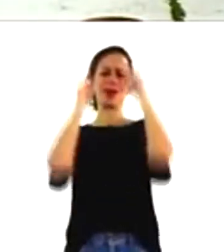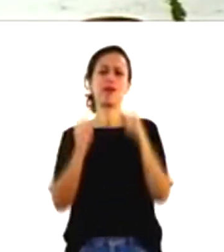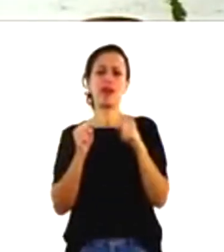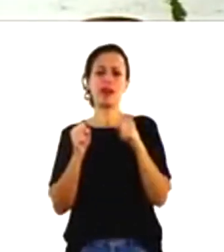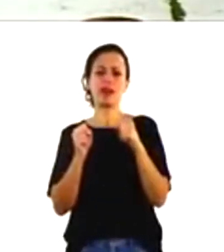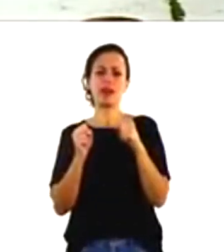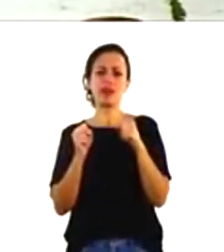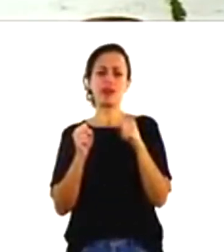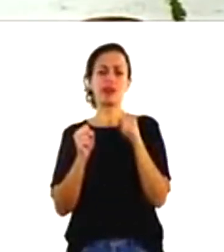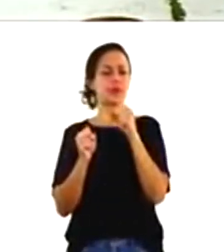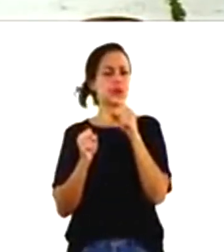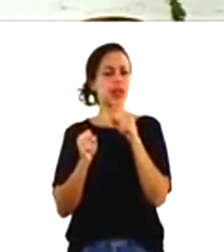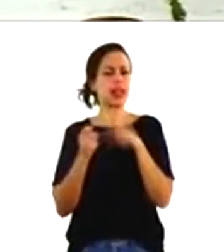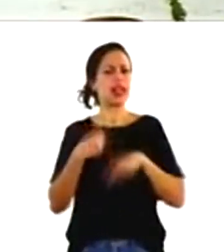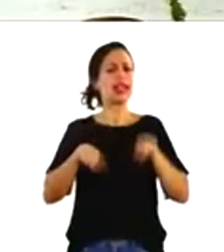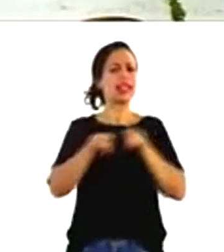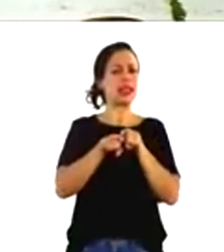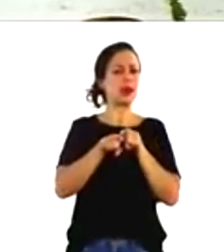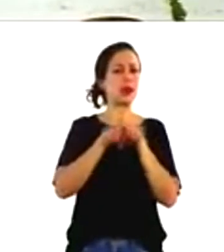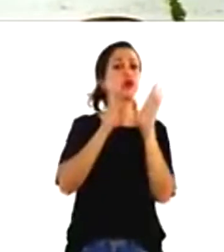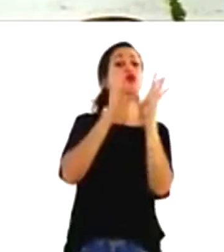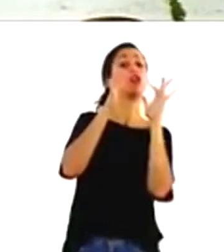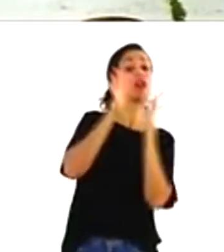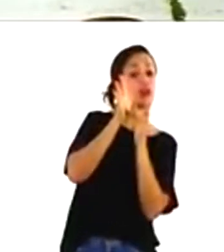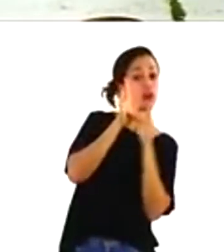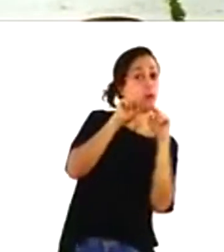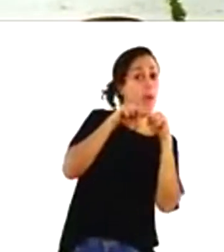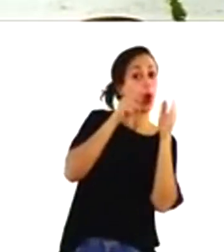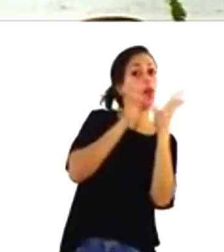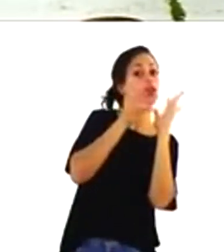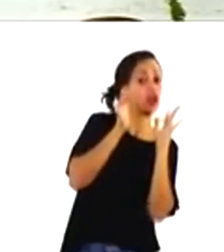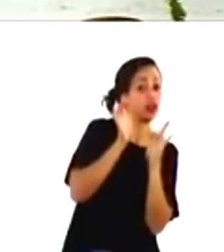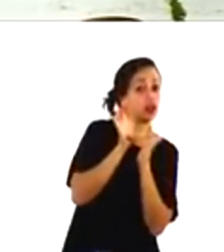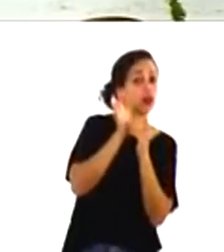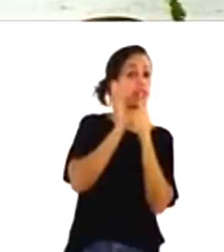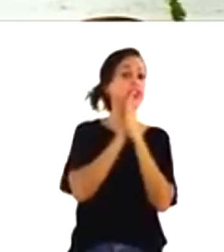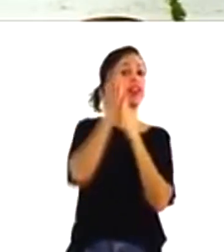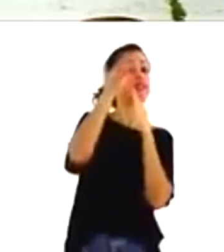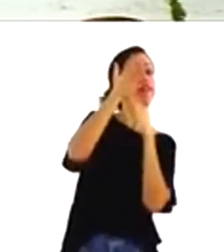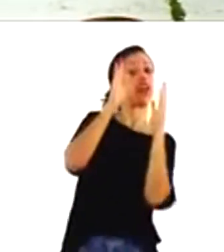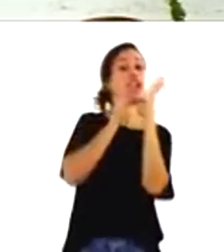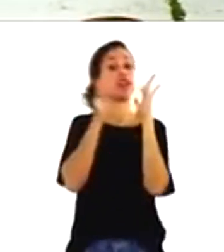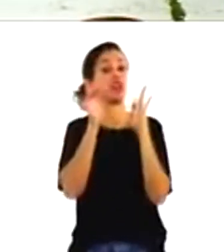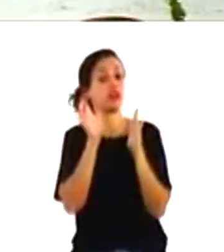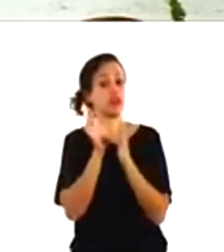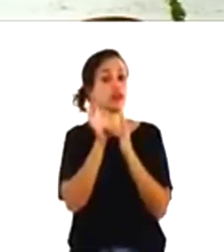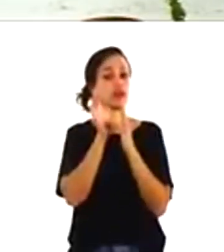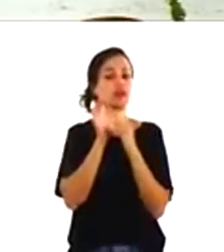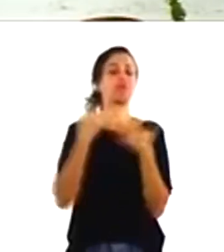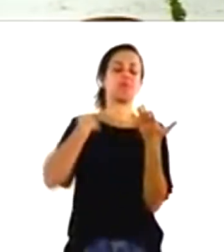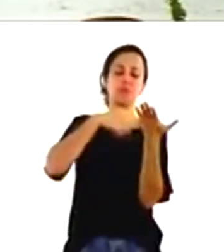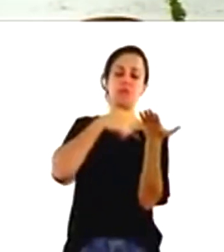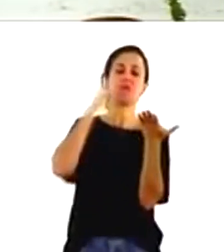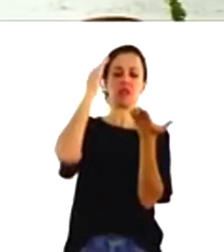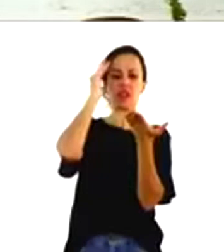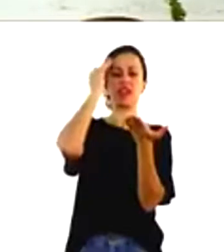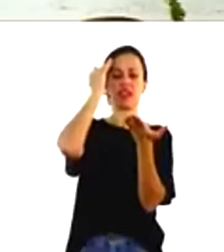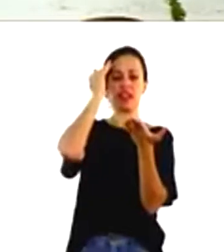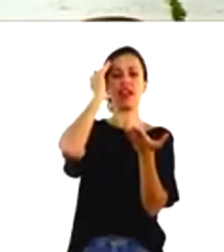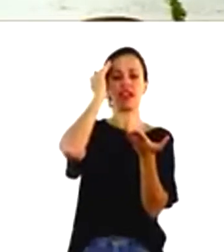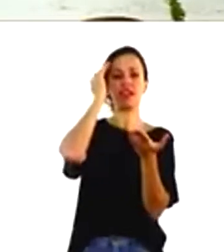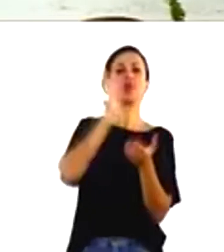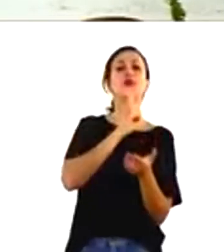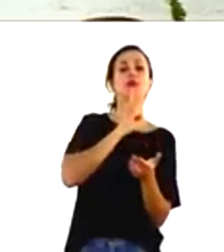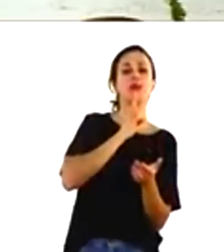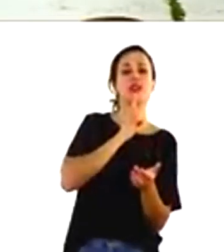têm em Jesus. E o recurso da revelação e conhecimento e